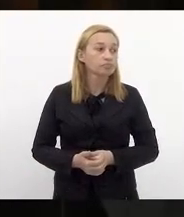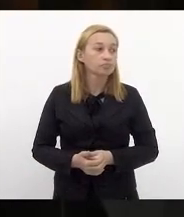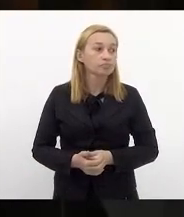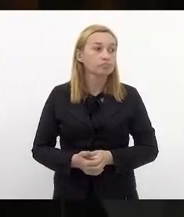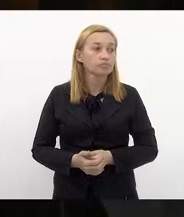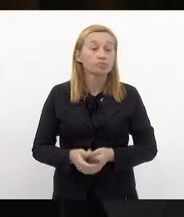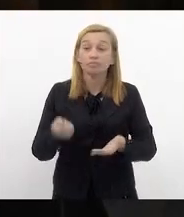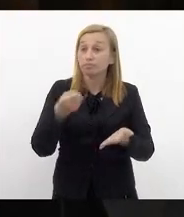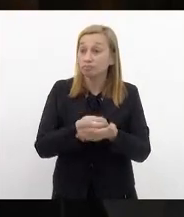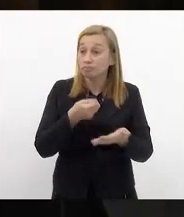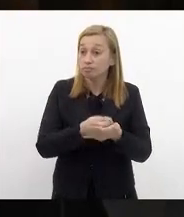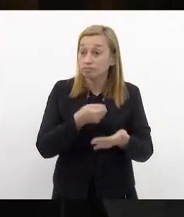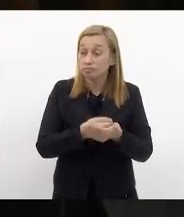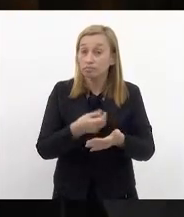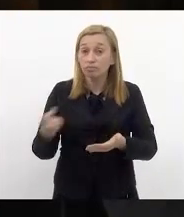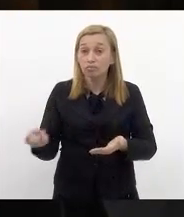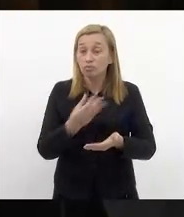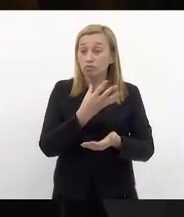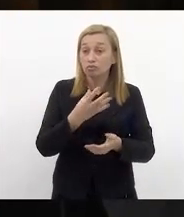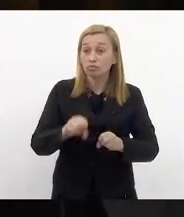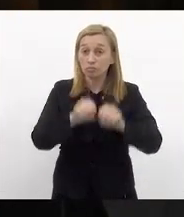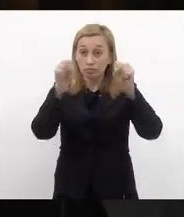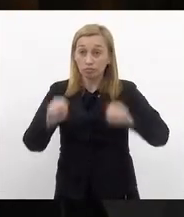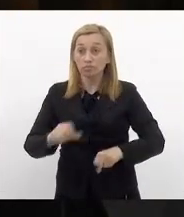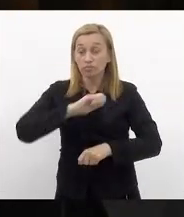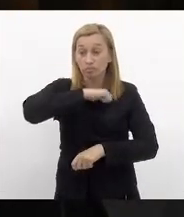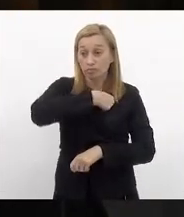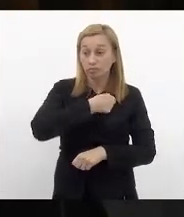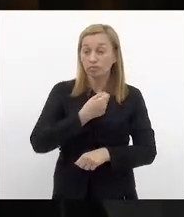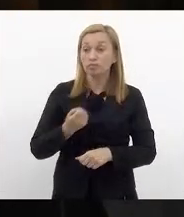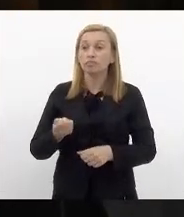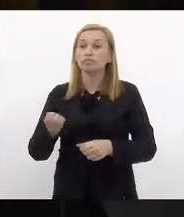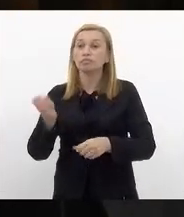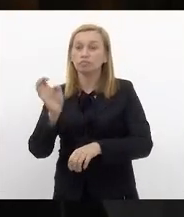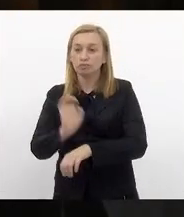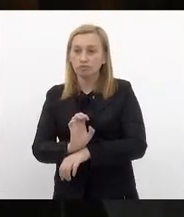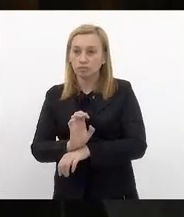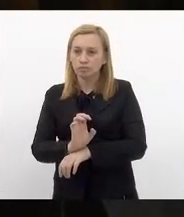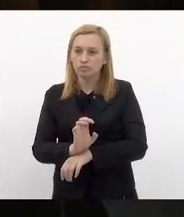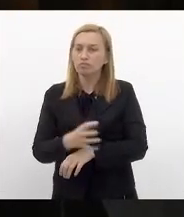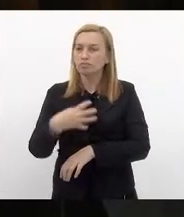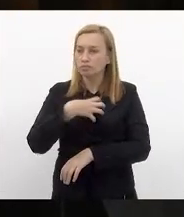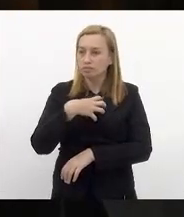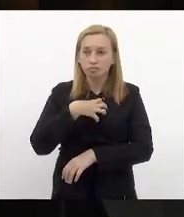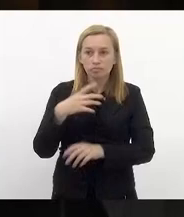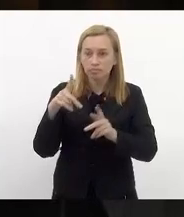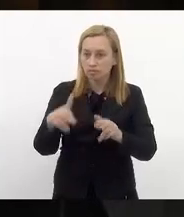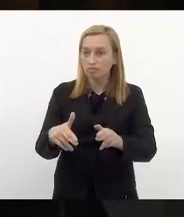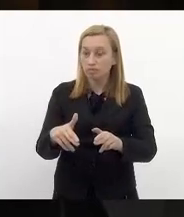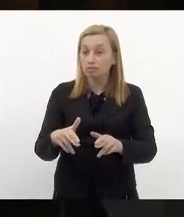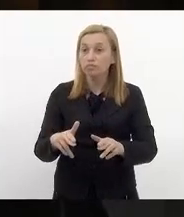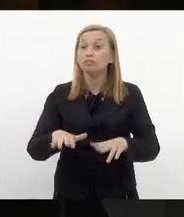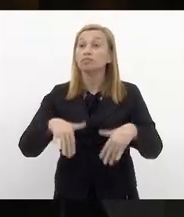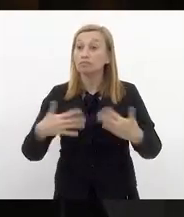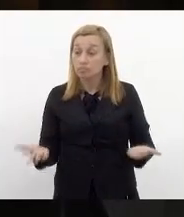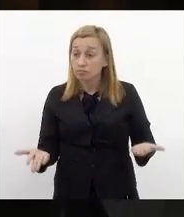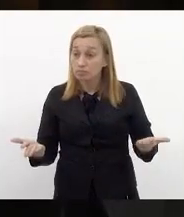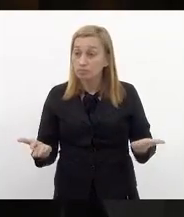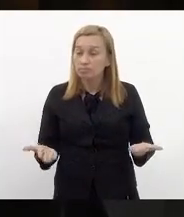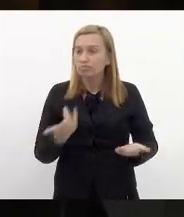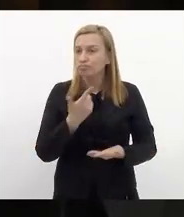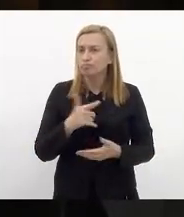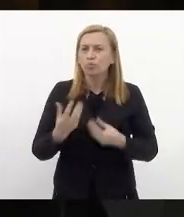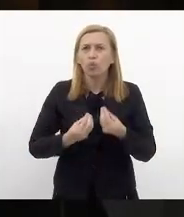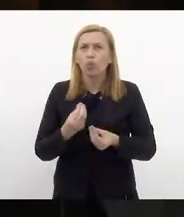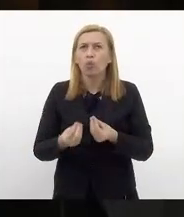As exigências que o novo regime de recuperação fiscal fazem para o Estado vão nesse sentido. E aí, não